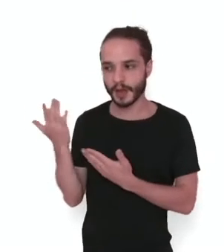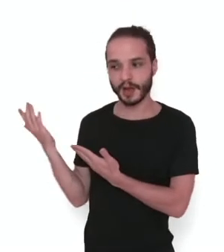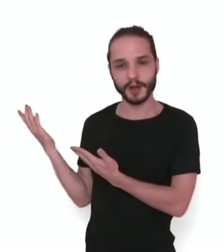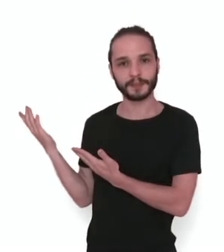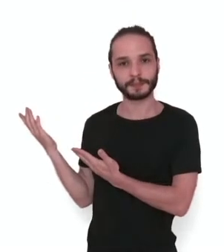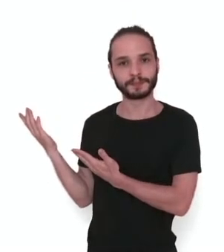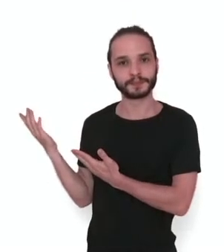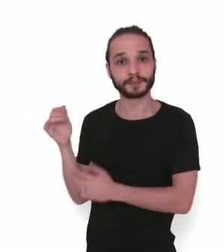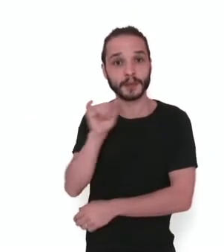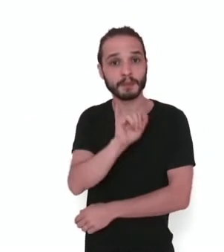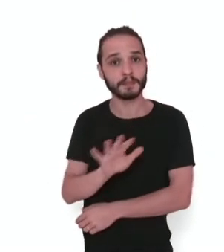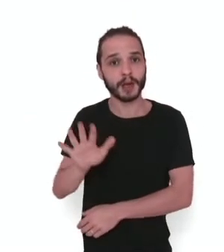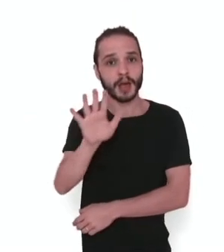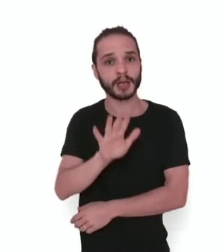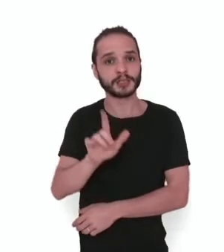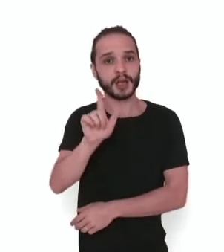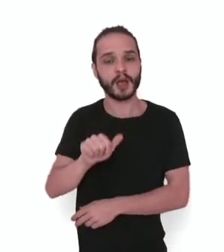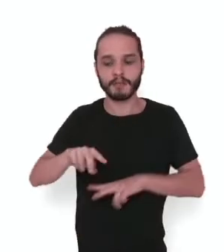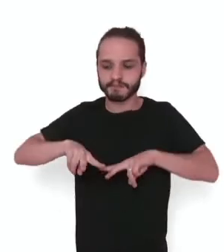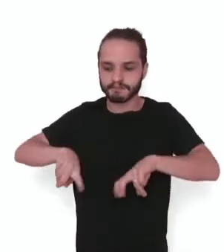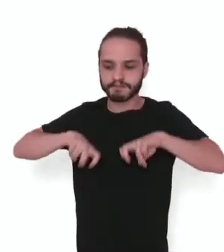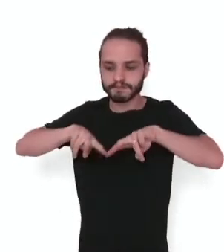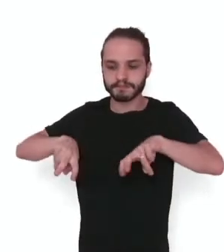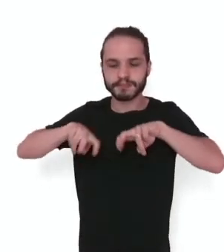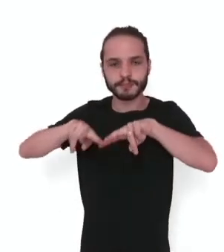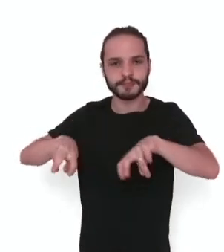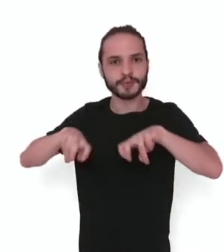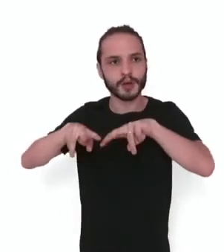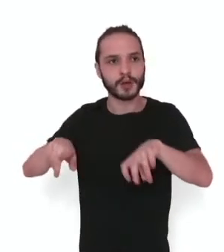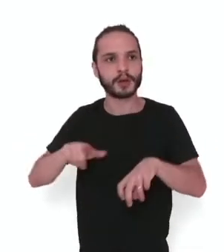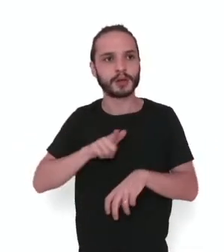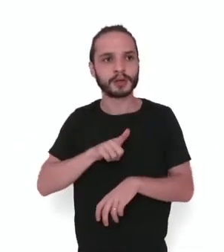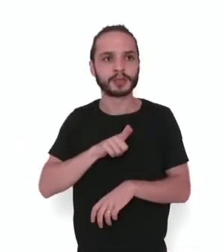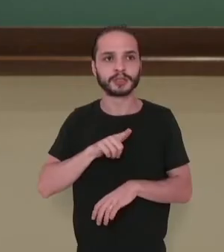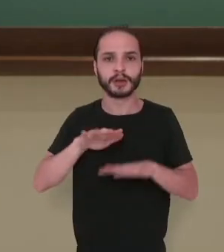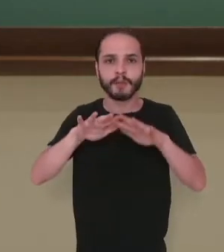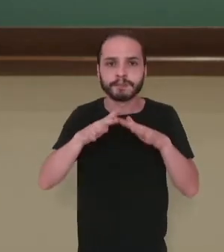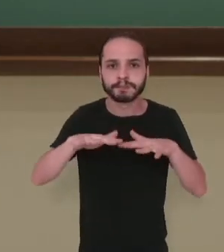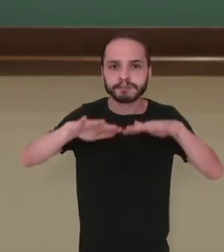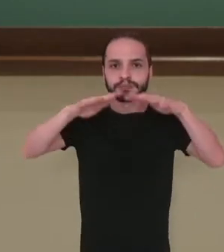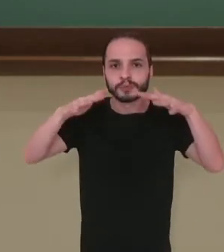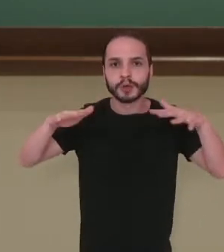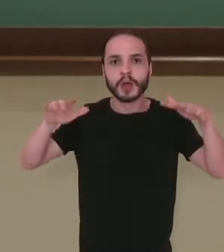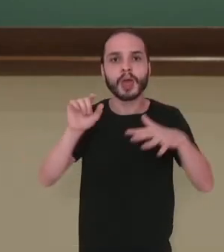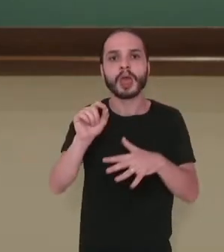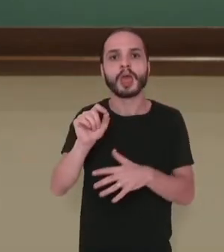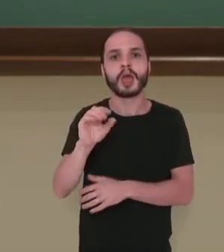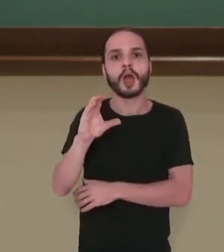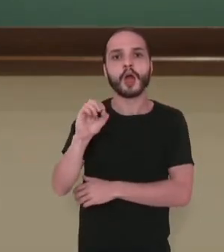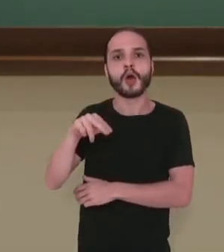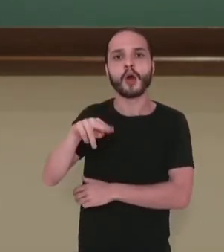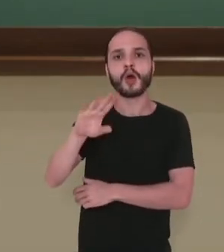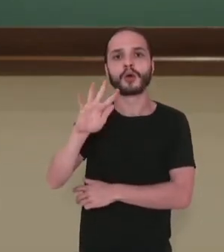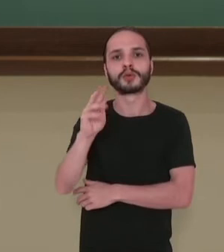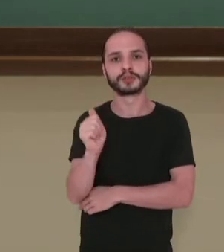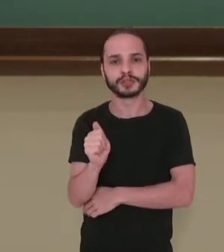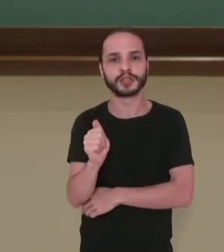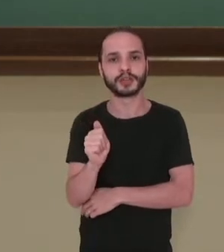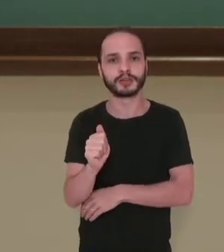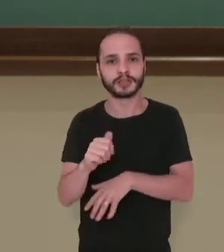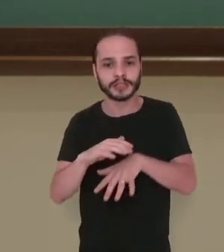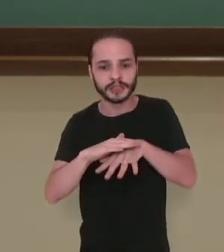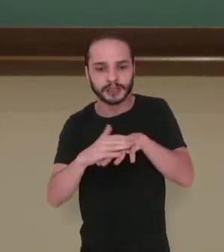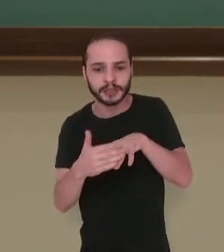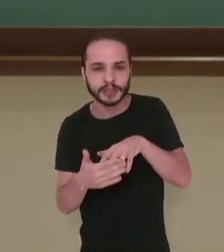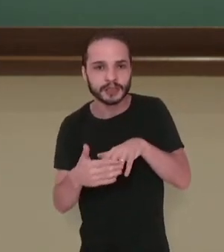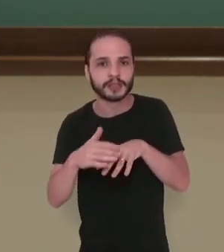seja, isso aqui tudo é montanha de conchas. Por quê? Porque eles faziam só hoje, não, eles foram fazendo